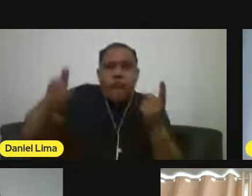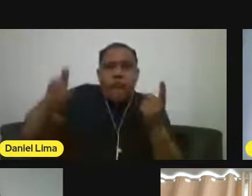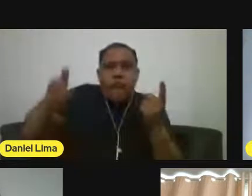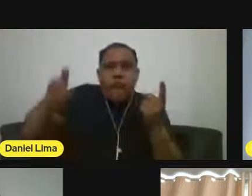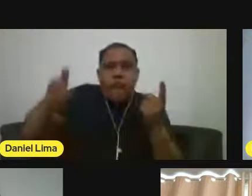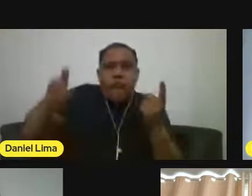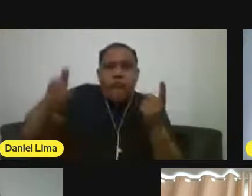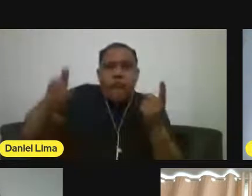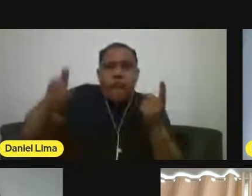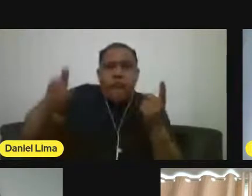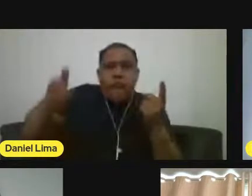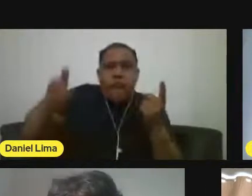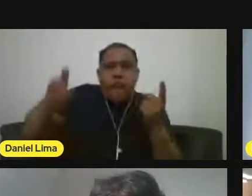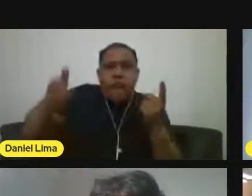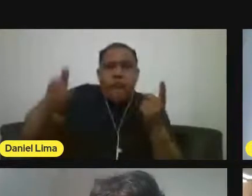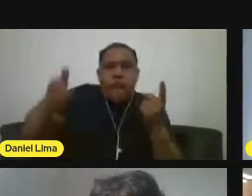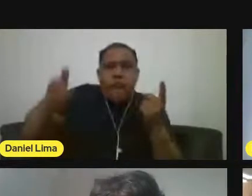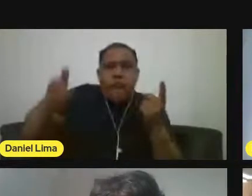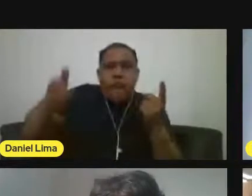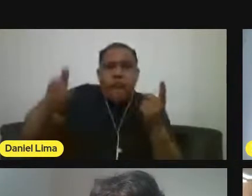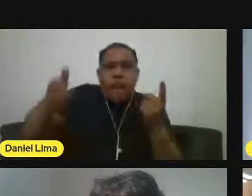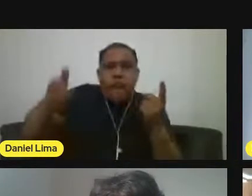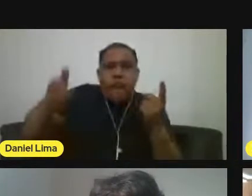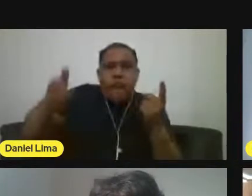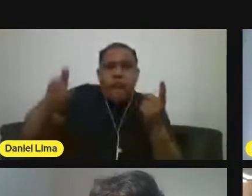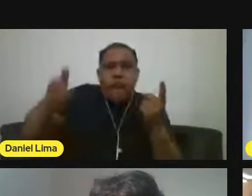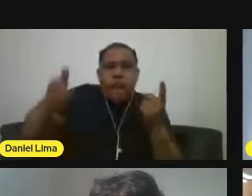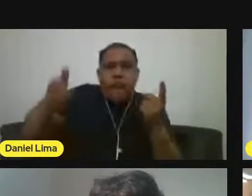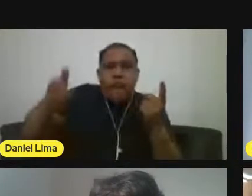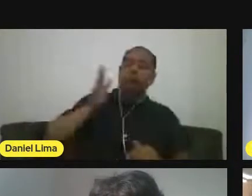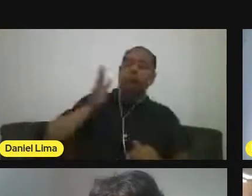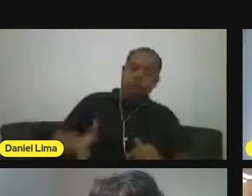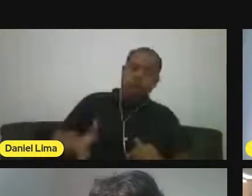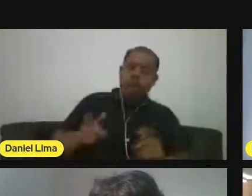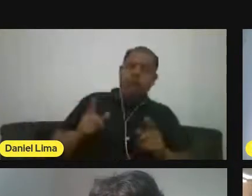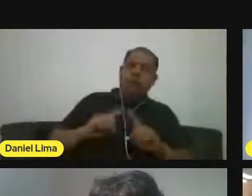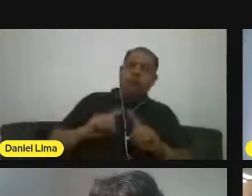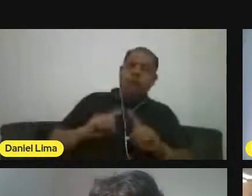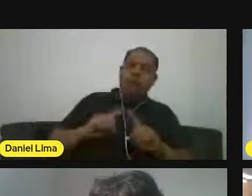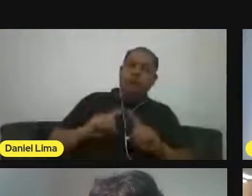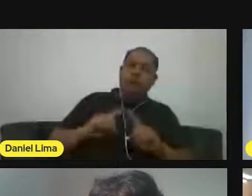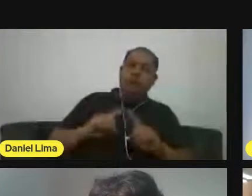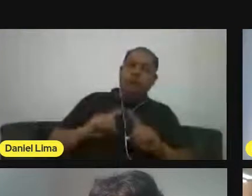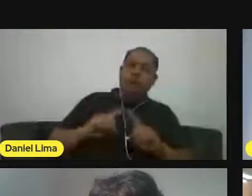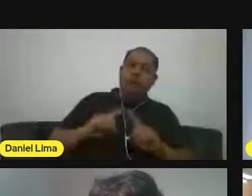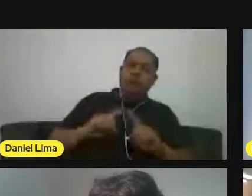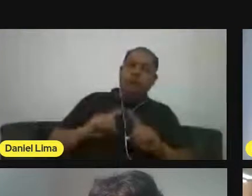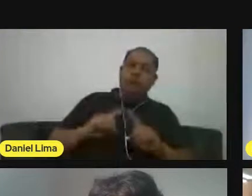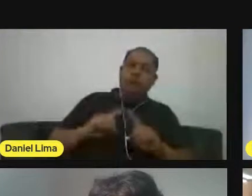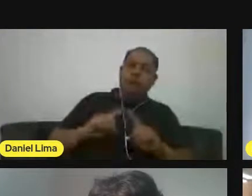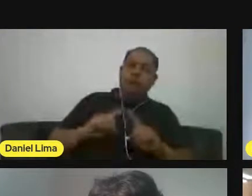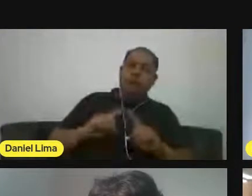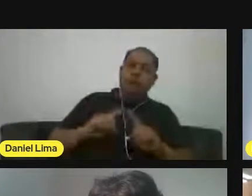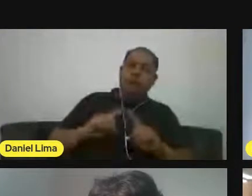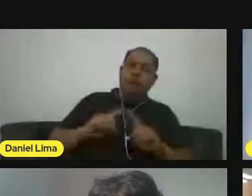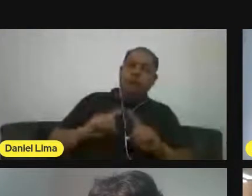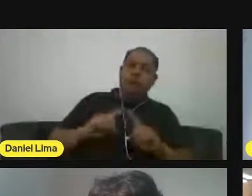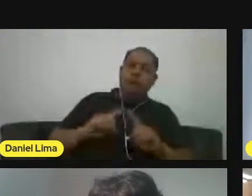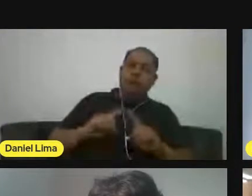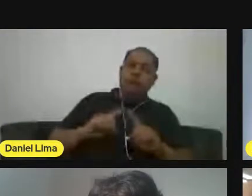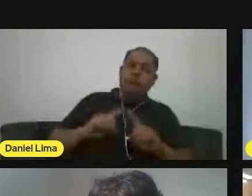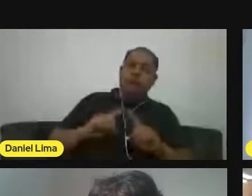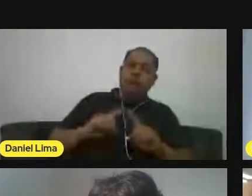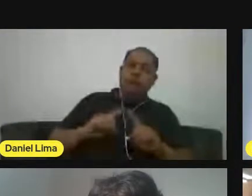respondeu. Mas posso descrever em quatro palavras fotográficas o semblante muscular com que ele disse o que não me